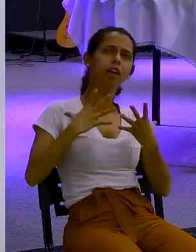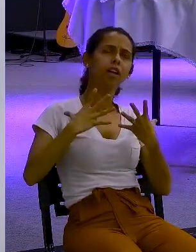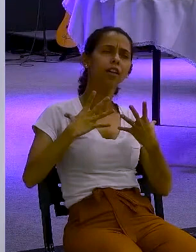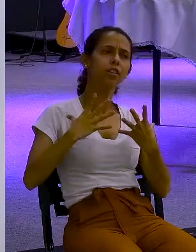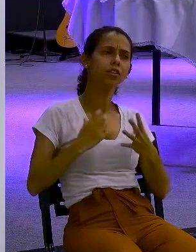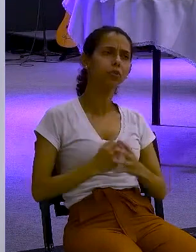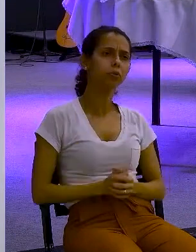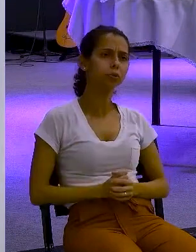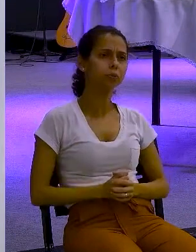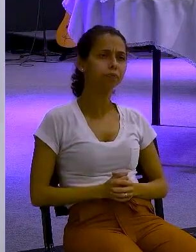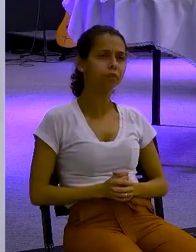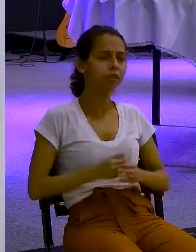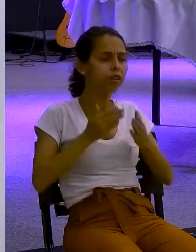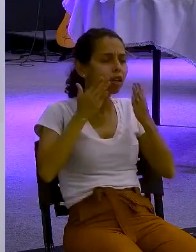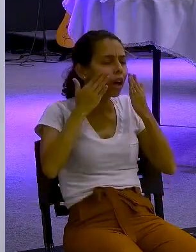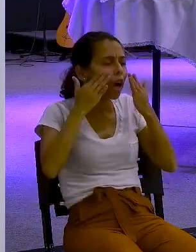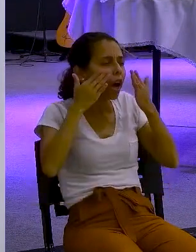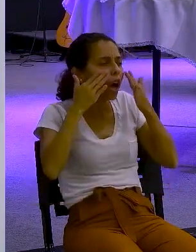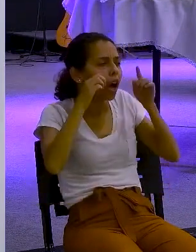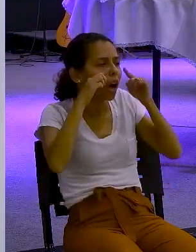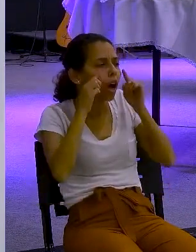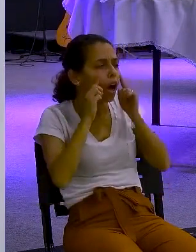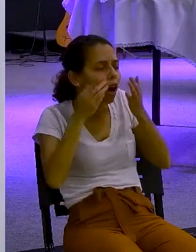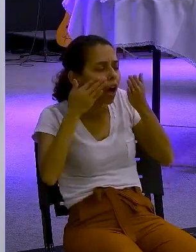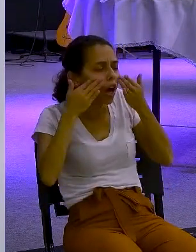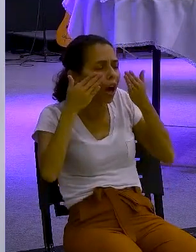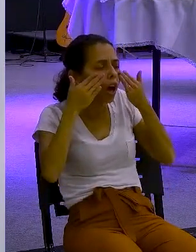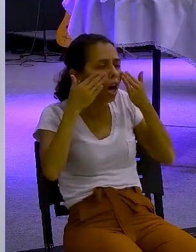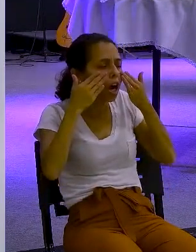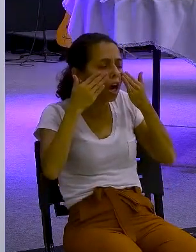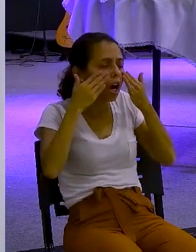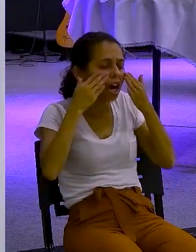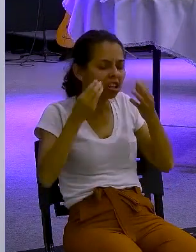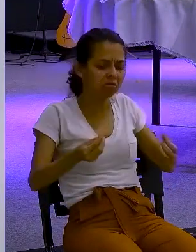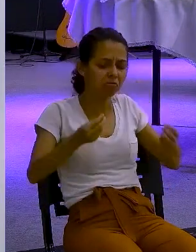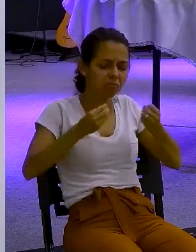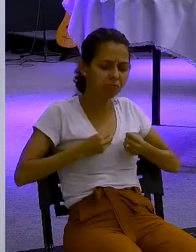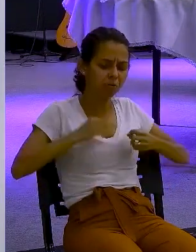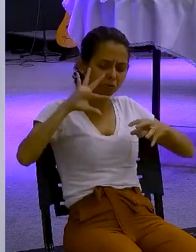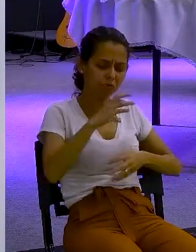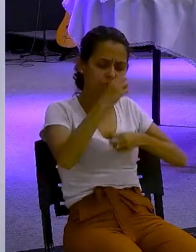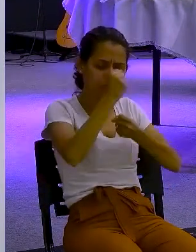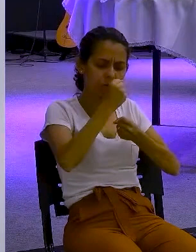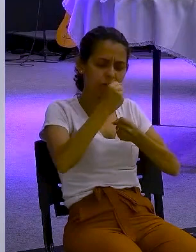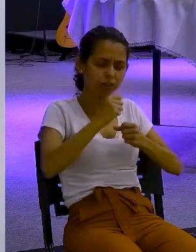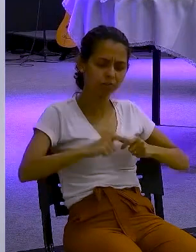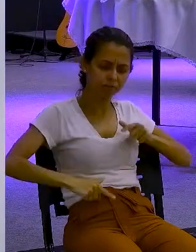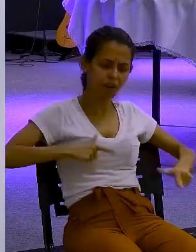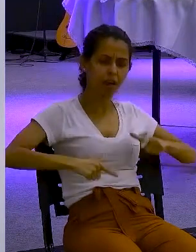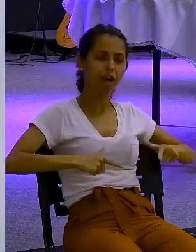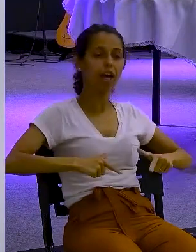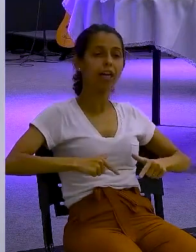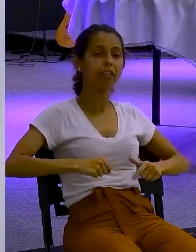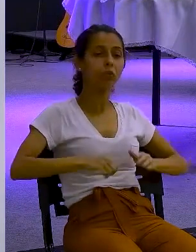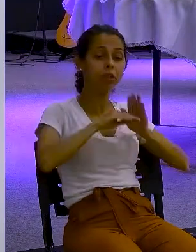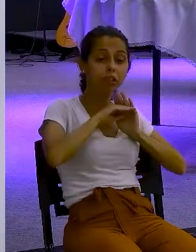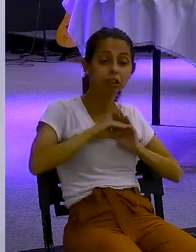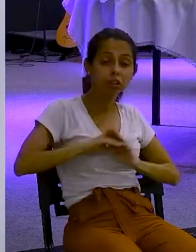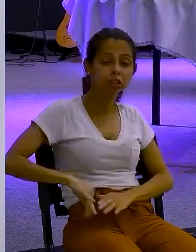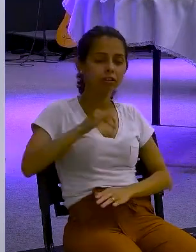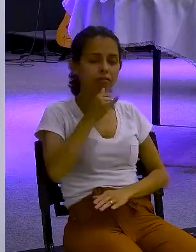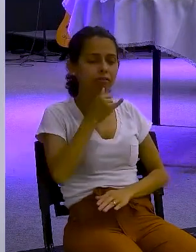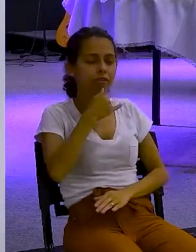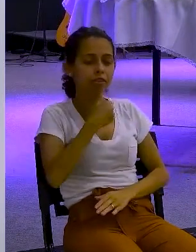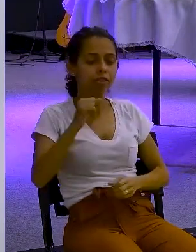que enxuga as nossas lágrimas, que nos fortalece para enfrentar as dificuldades, que tira de nós toda tristeza, todo vazio,